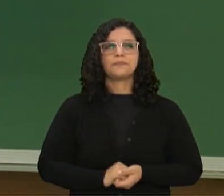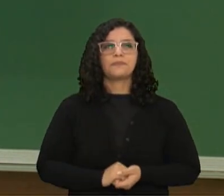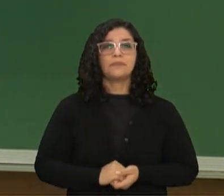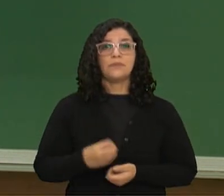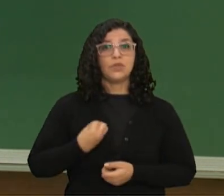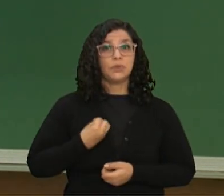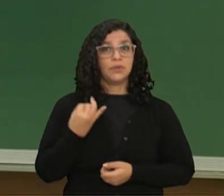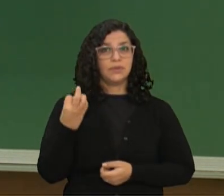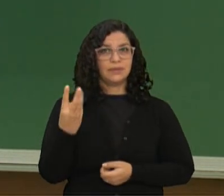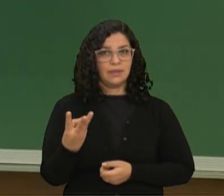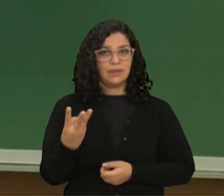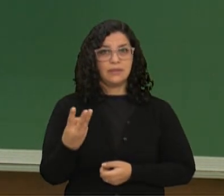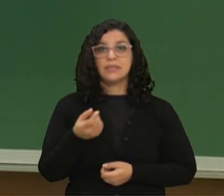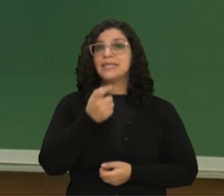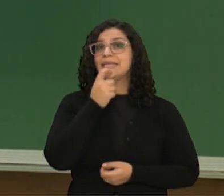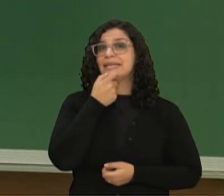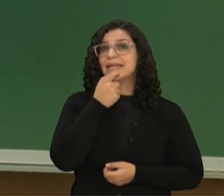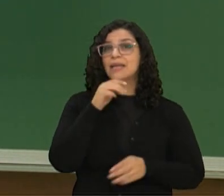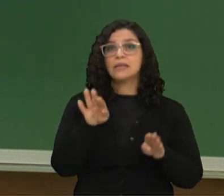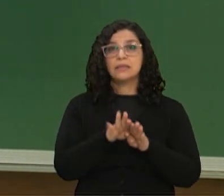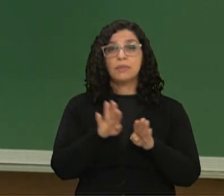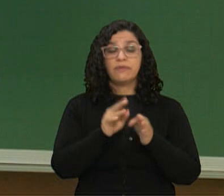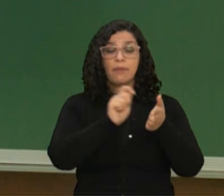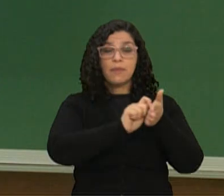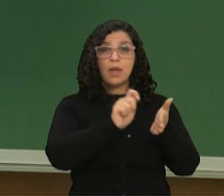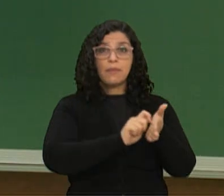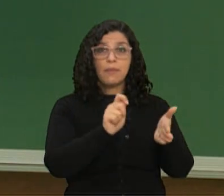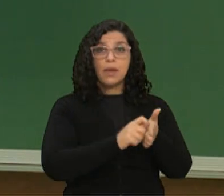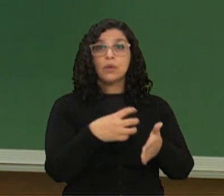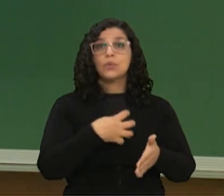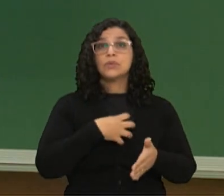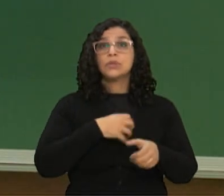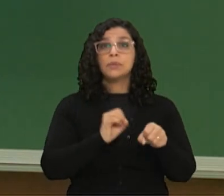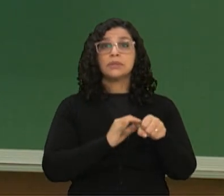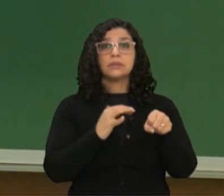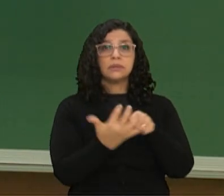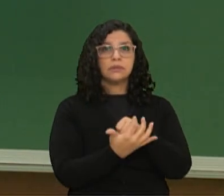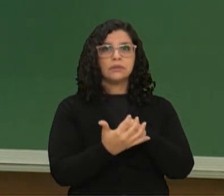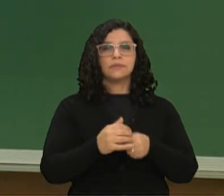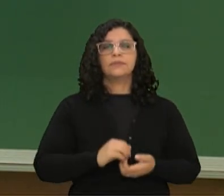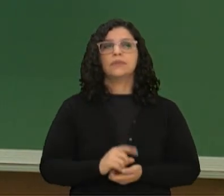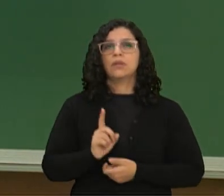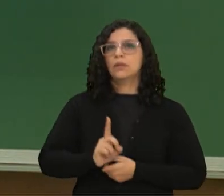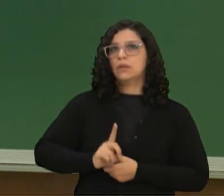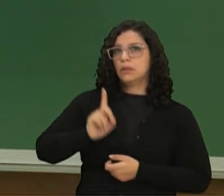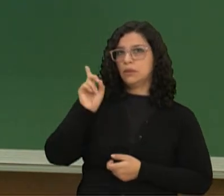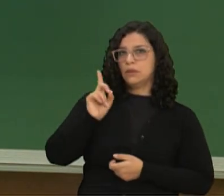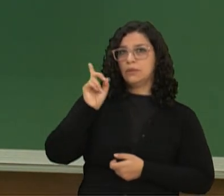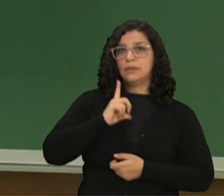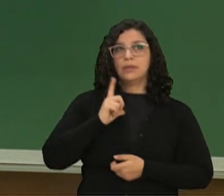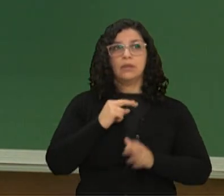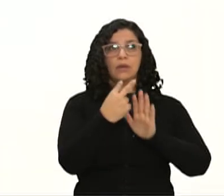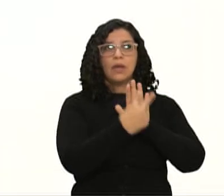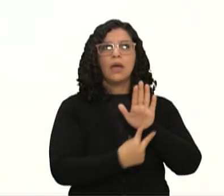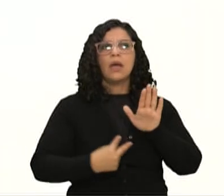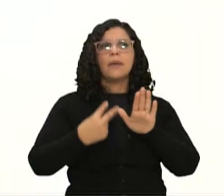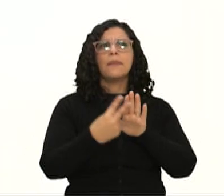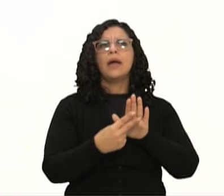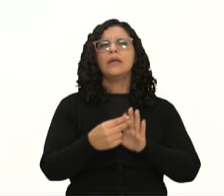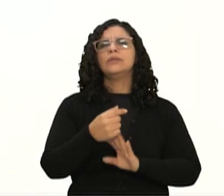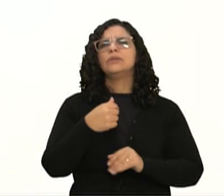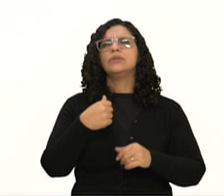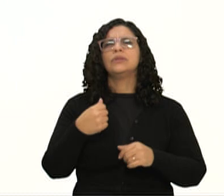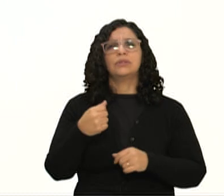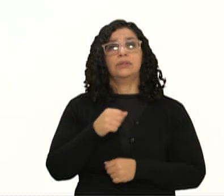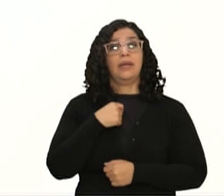Number 3. Escreva em inglês os sintomas da COVID-19. Então, nós temos as imagens aqui. Na primeira imagem, a menininha ali